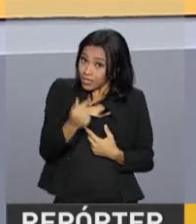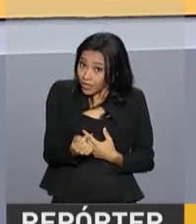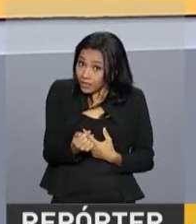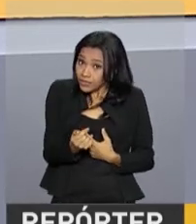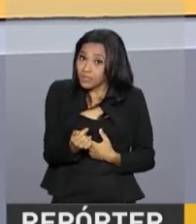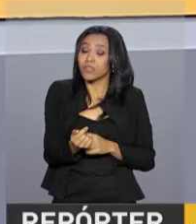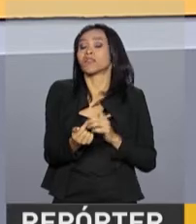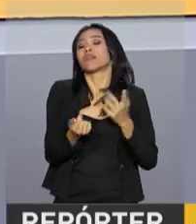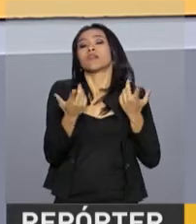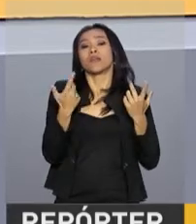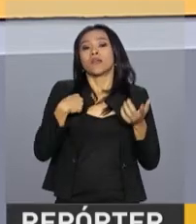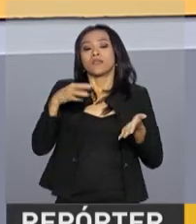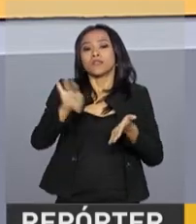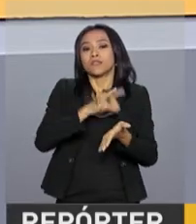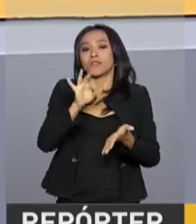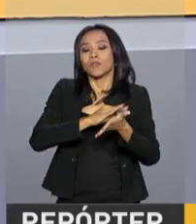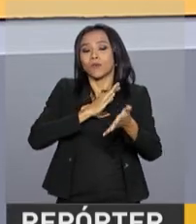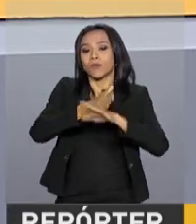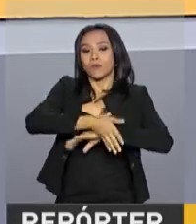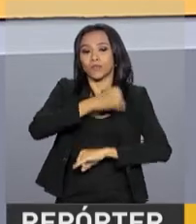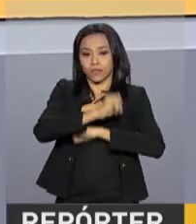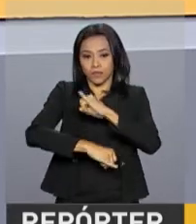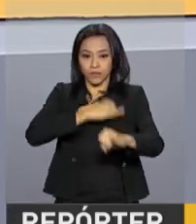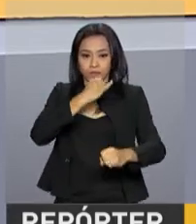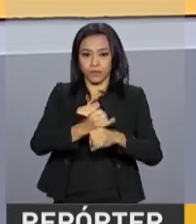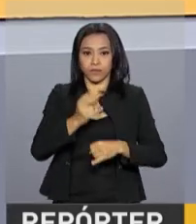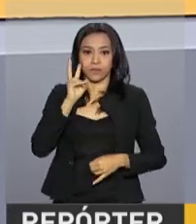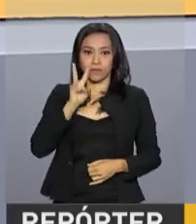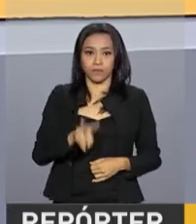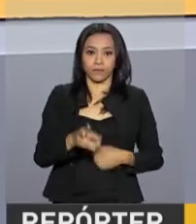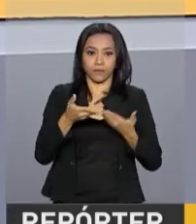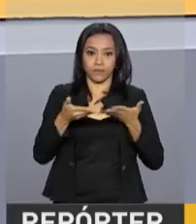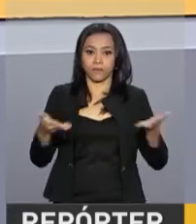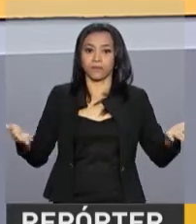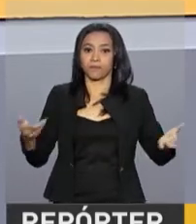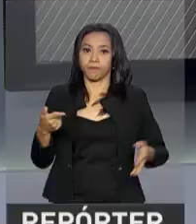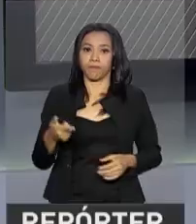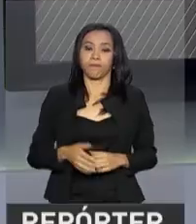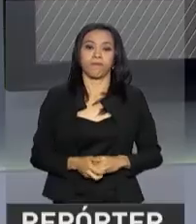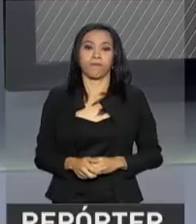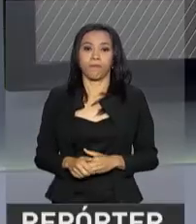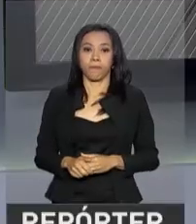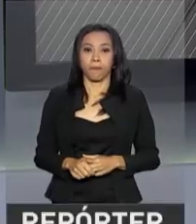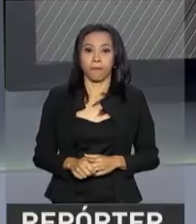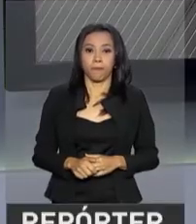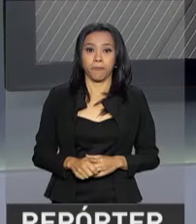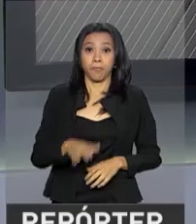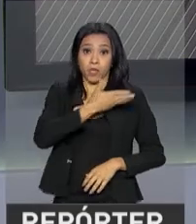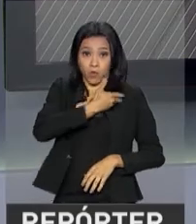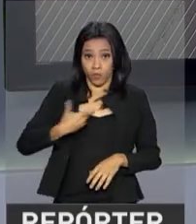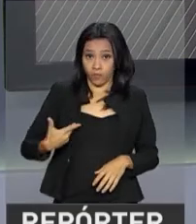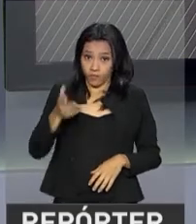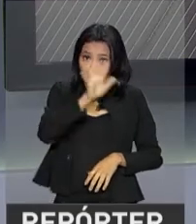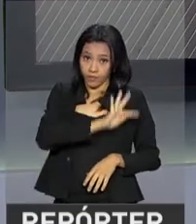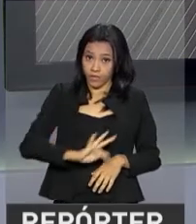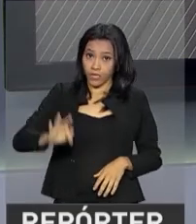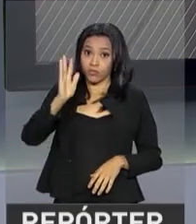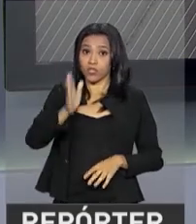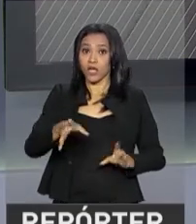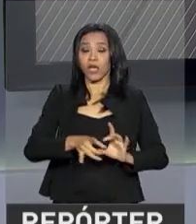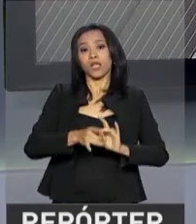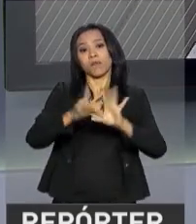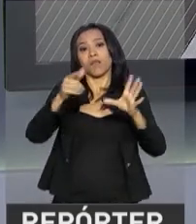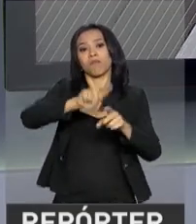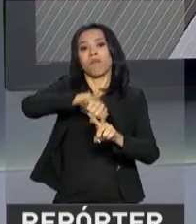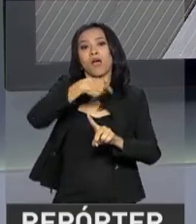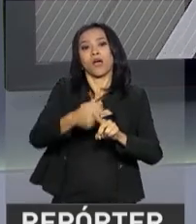devem ser feitas exclusivamente pela internet no sistema de seleção do fies o governo federal está liberando mais